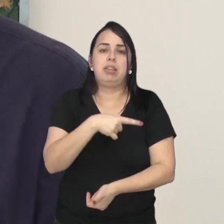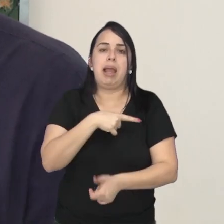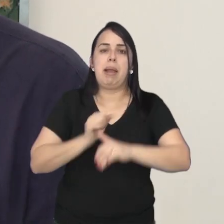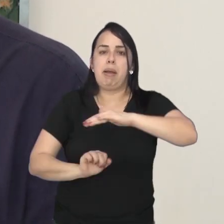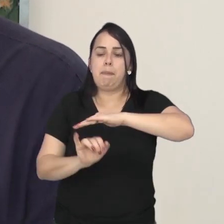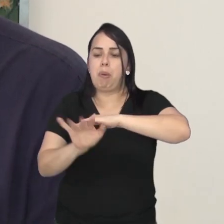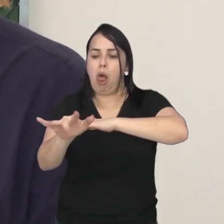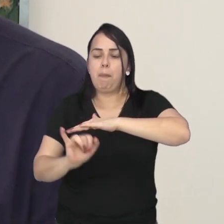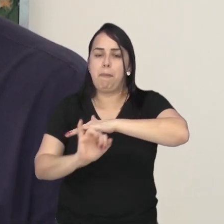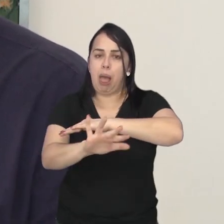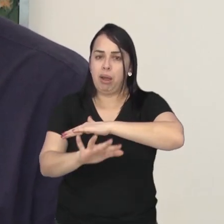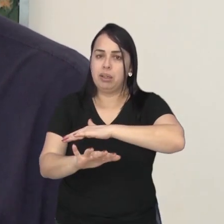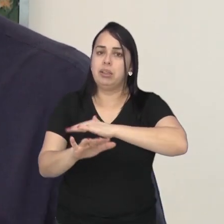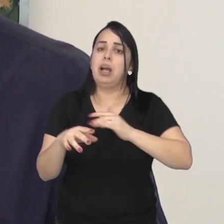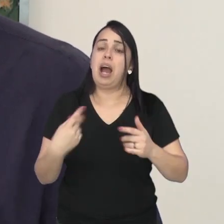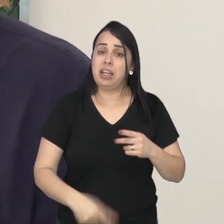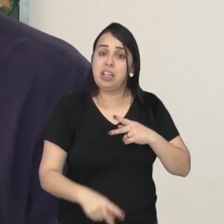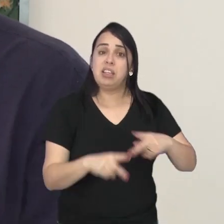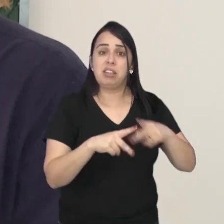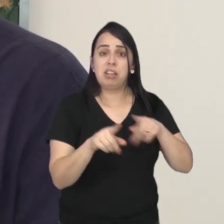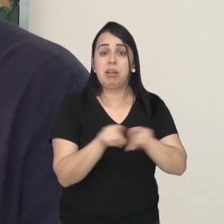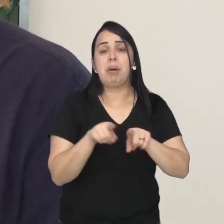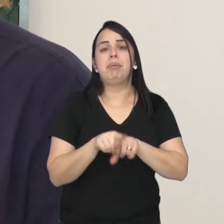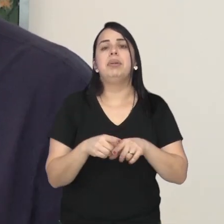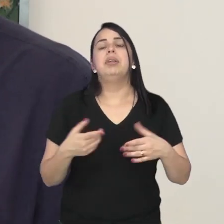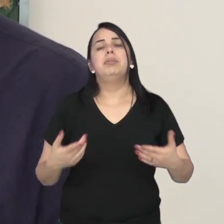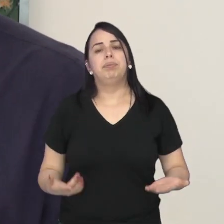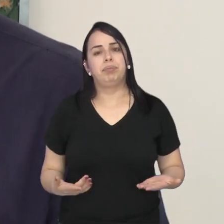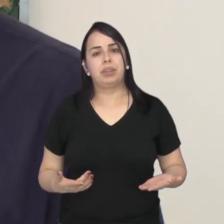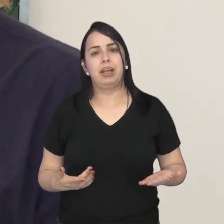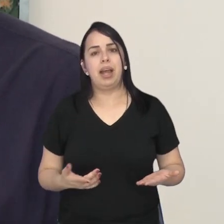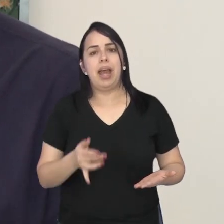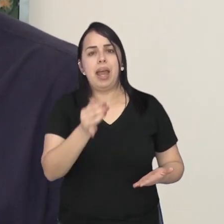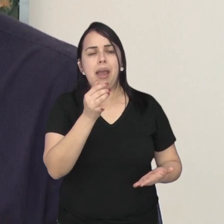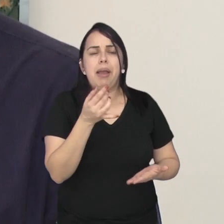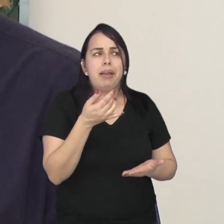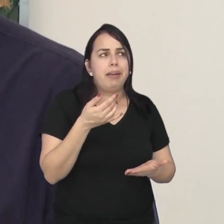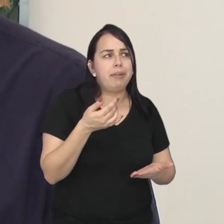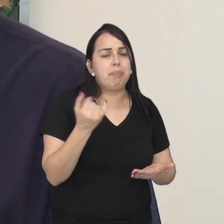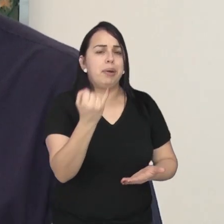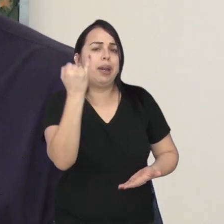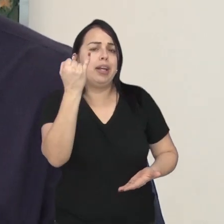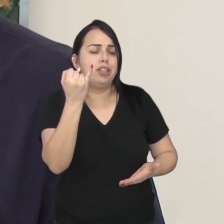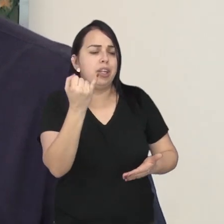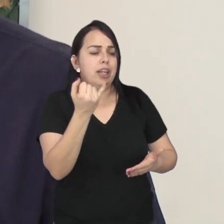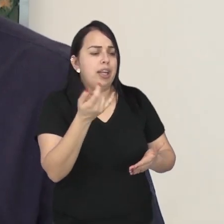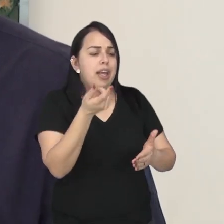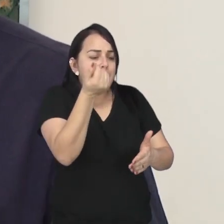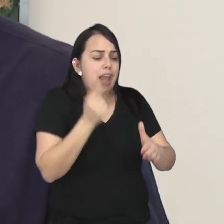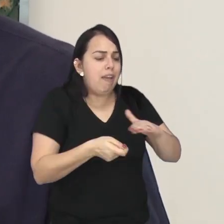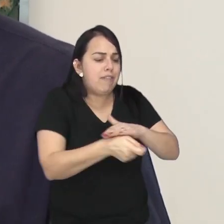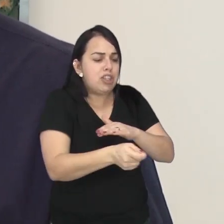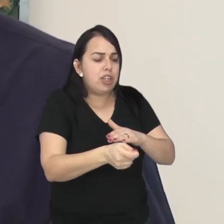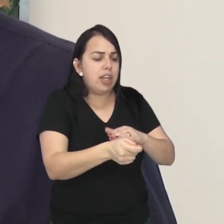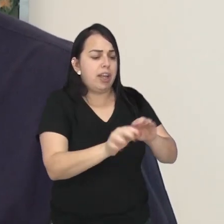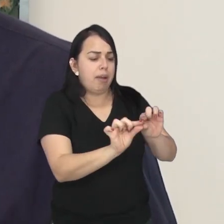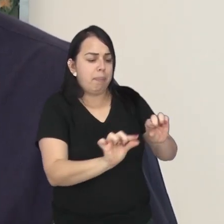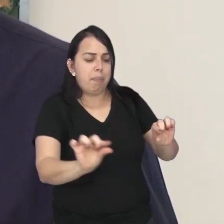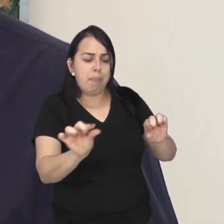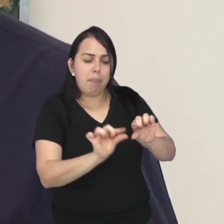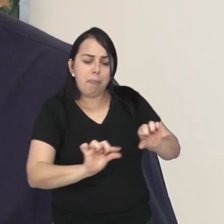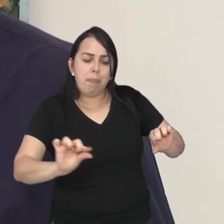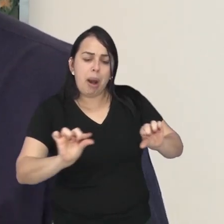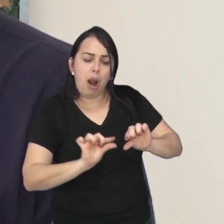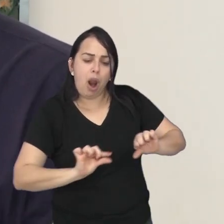nosso nível econômico de perdas. Até em que momento vale a pena o investimento, em que o investimento para a redução